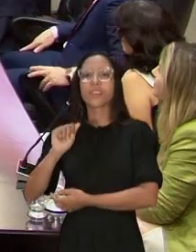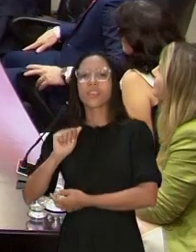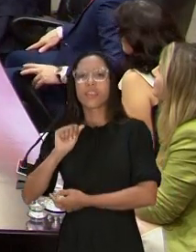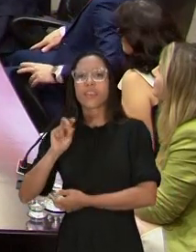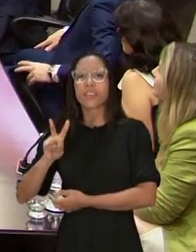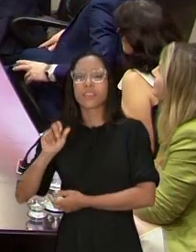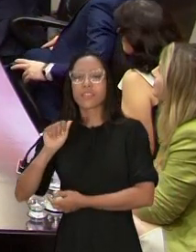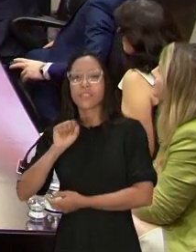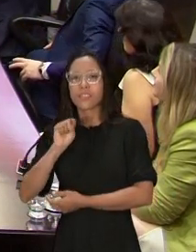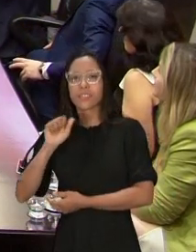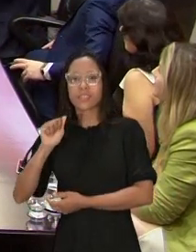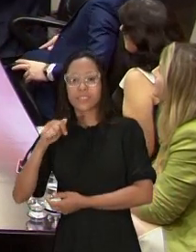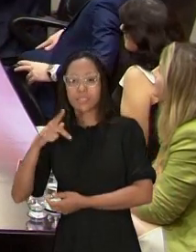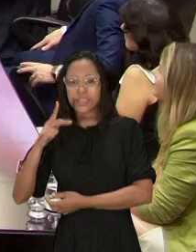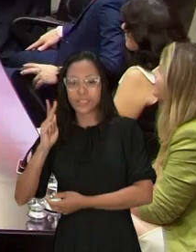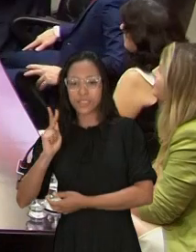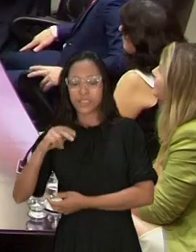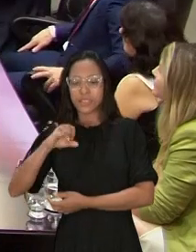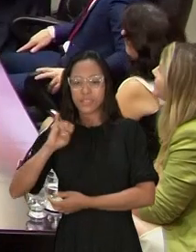2018 abriu a